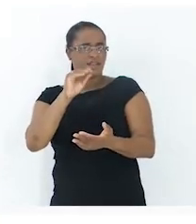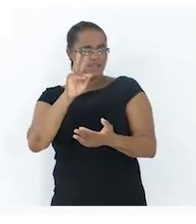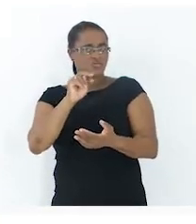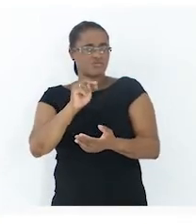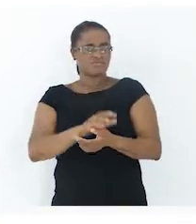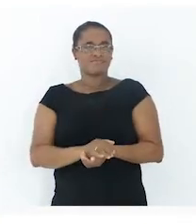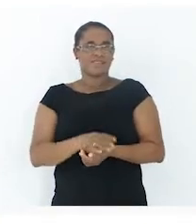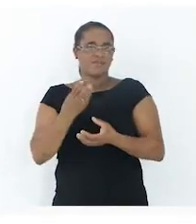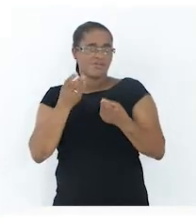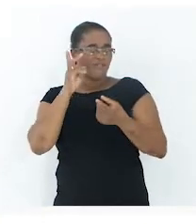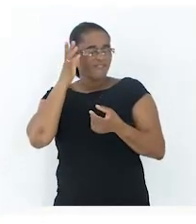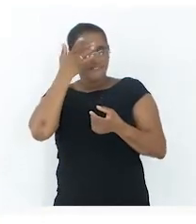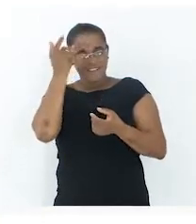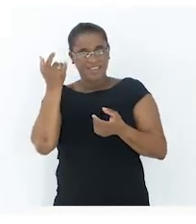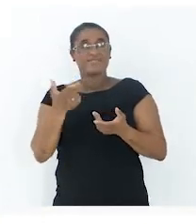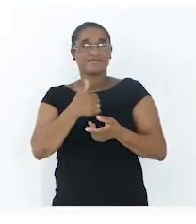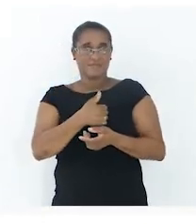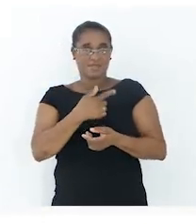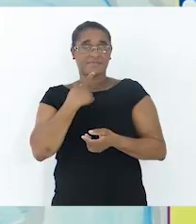Muito fácil, tá certo?